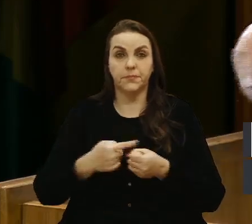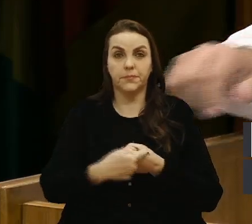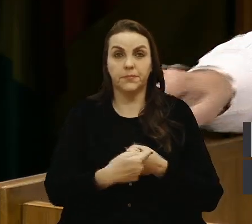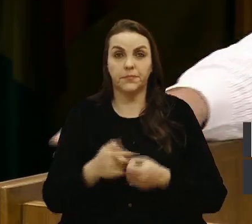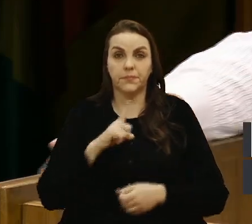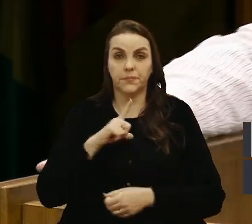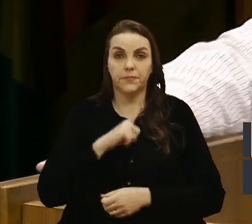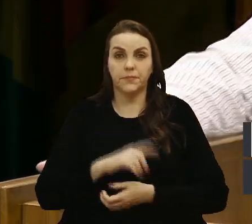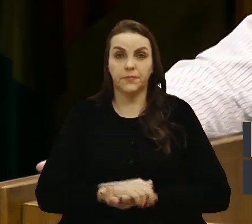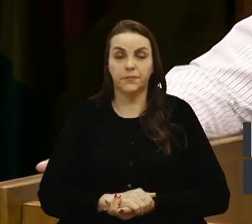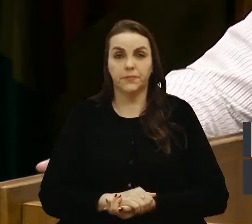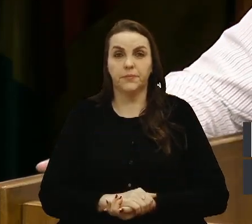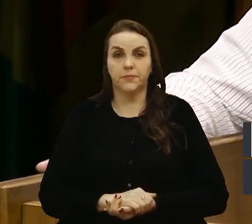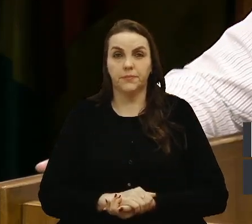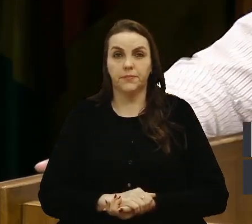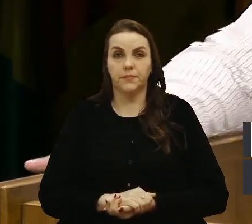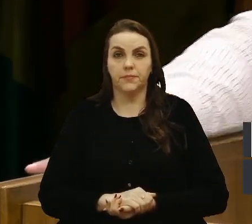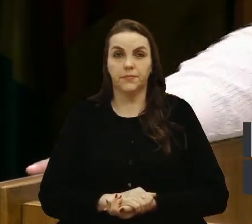precisa.